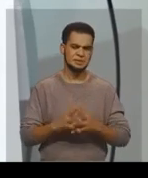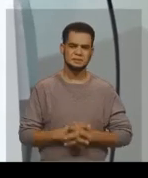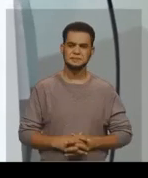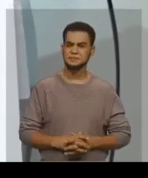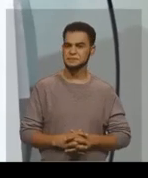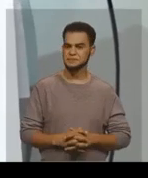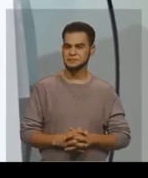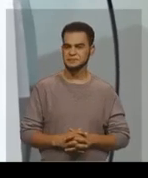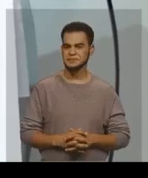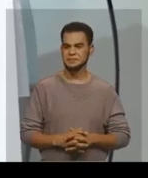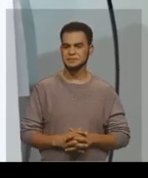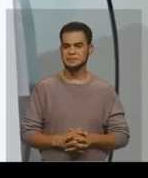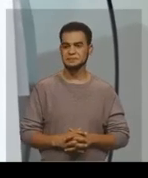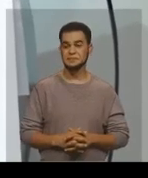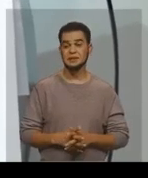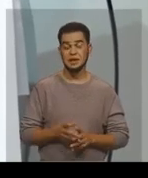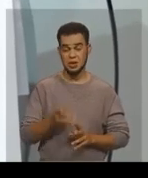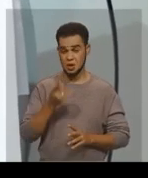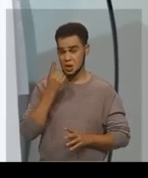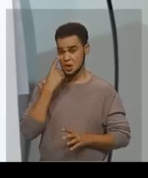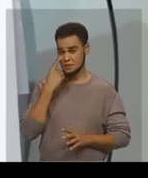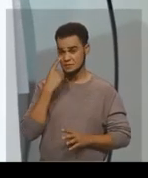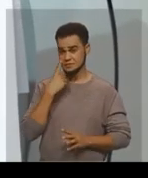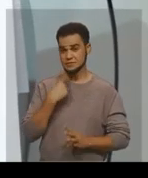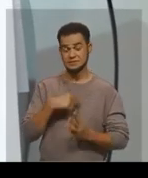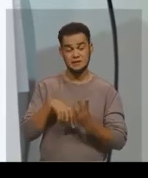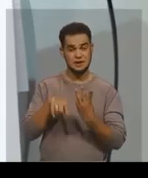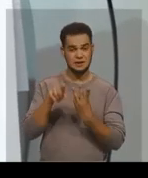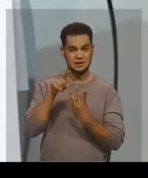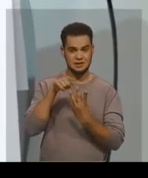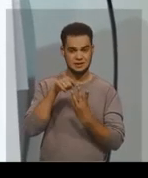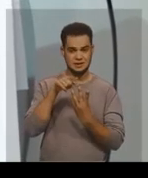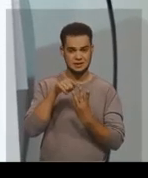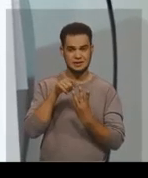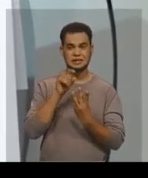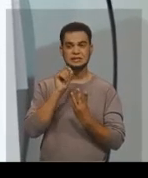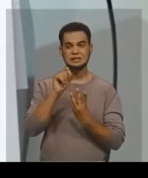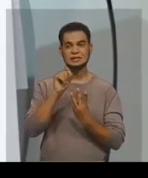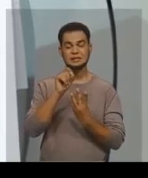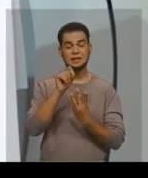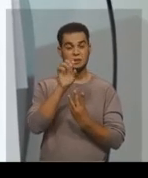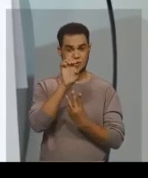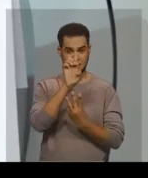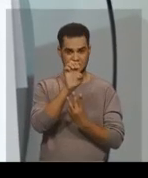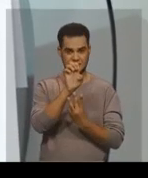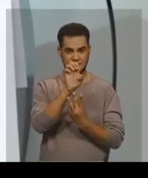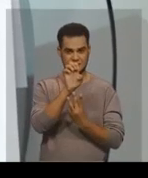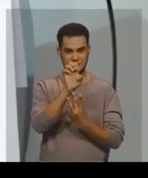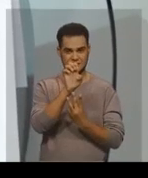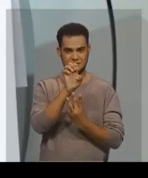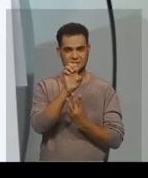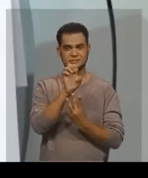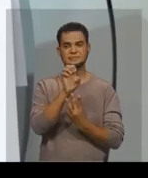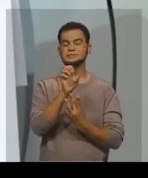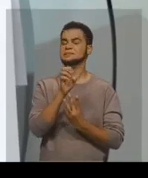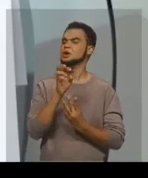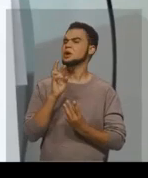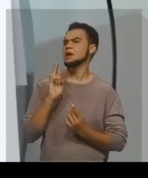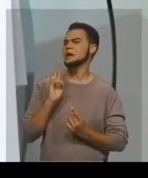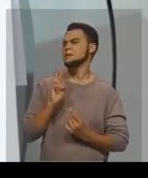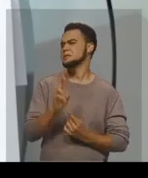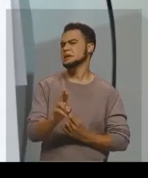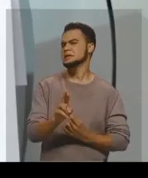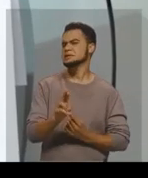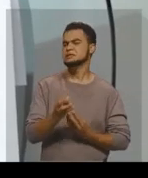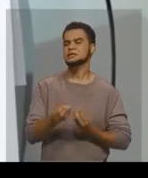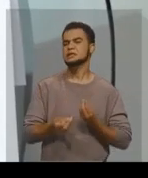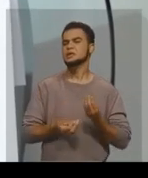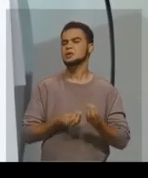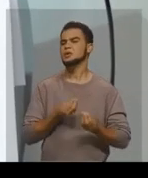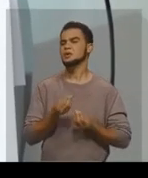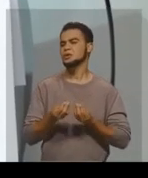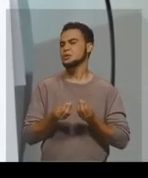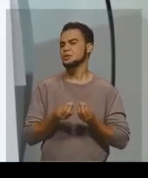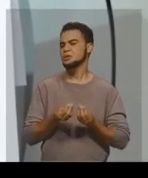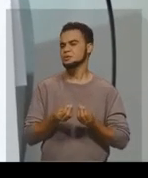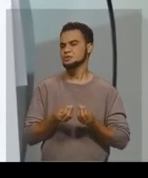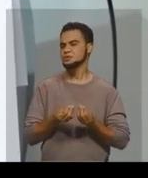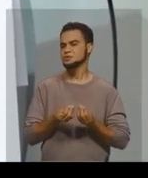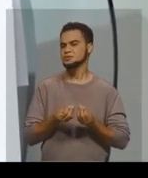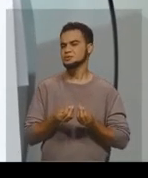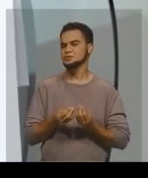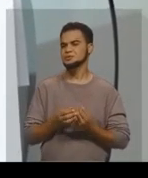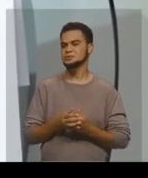o ângulo, né, de origem, né? O ponto de origem é o E. Então, você vai representar normal,